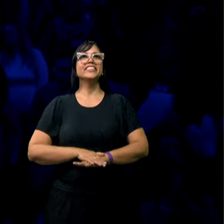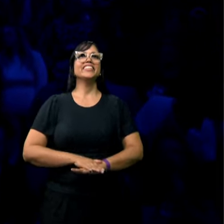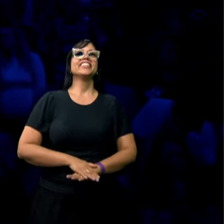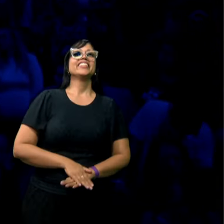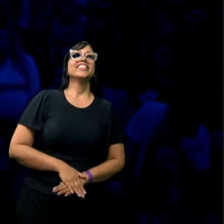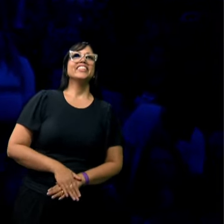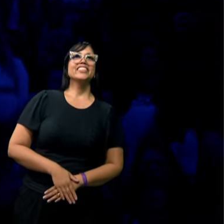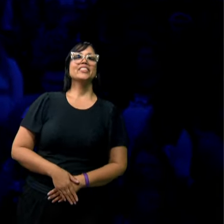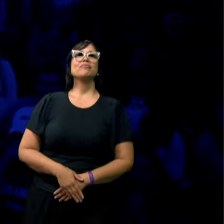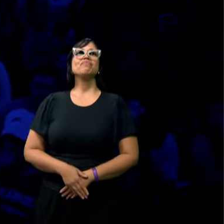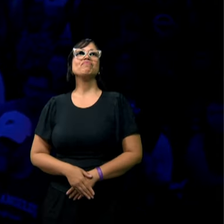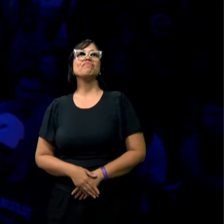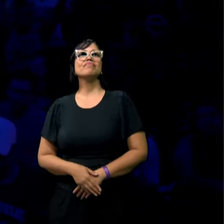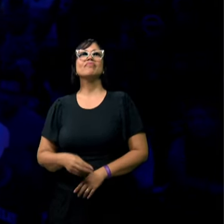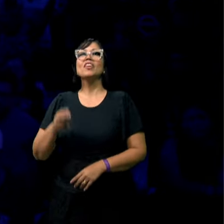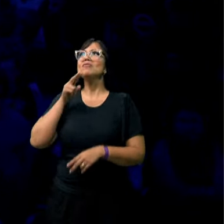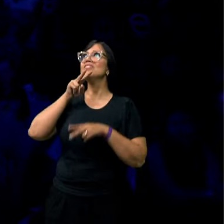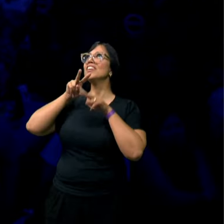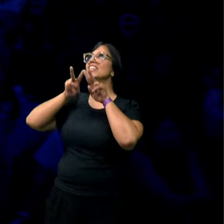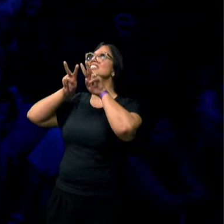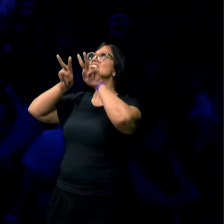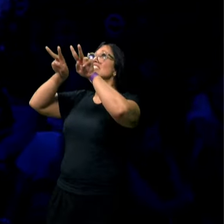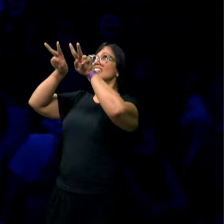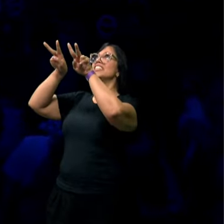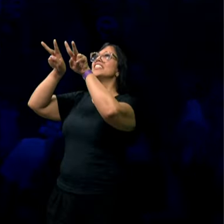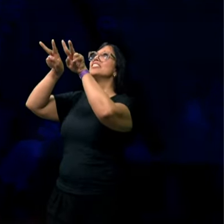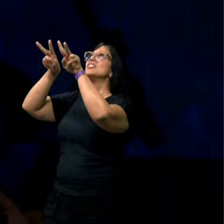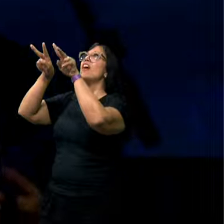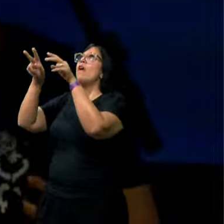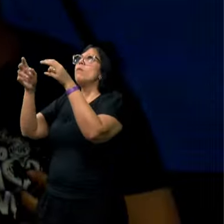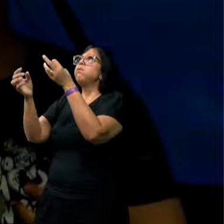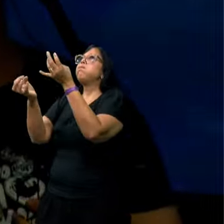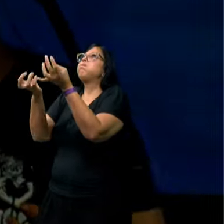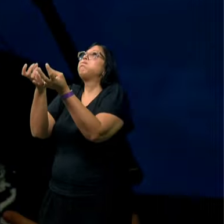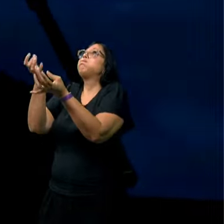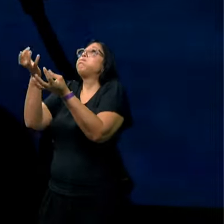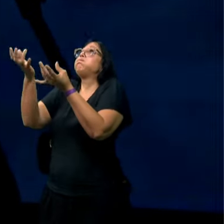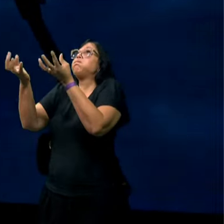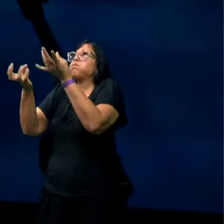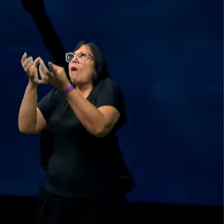apresentou. Vi em teus olhos chamas de